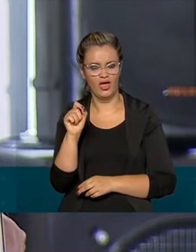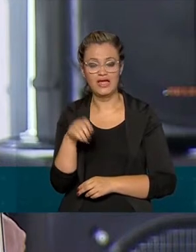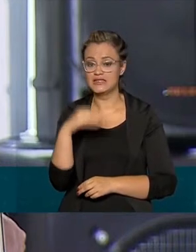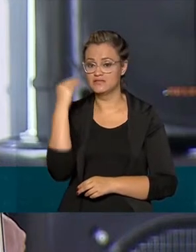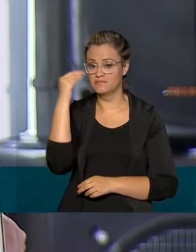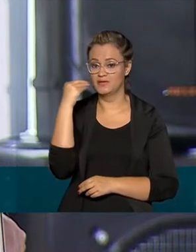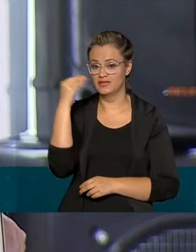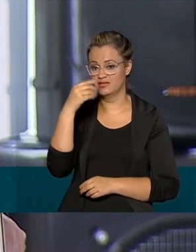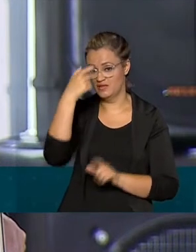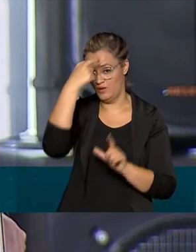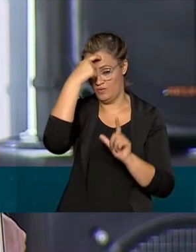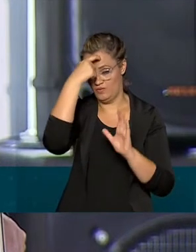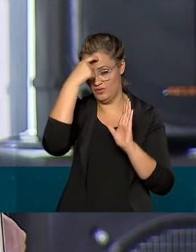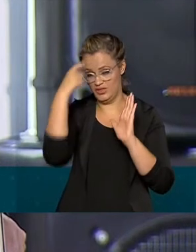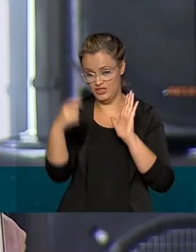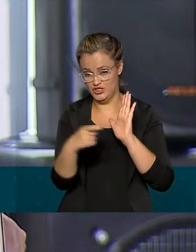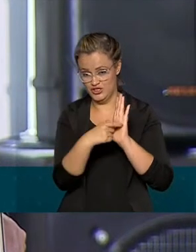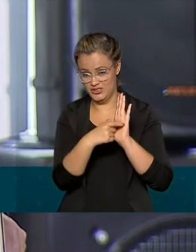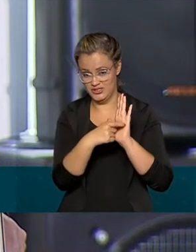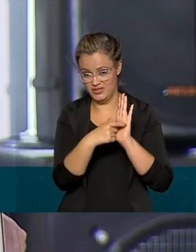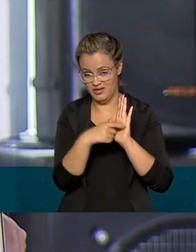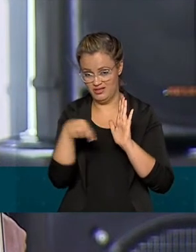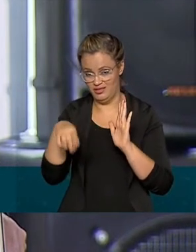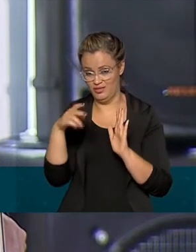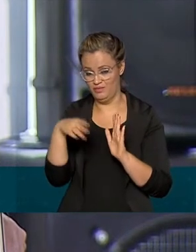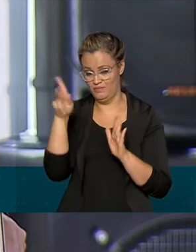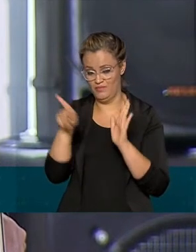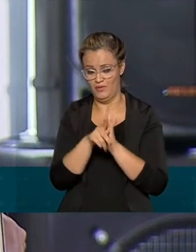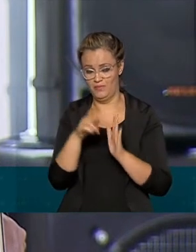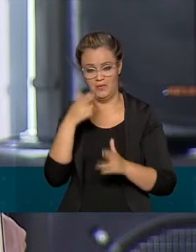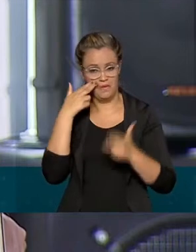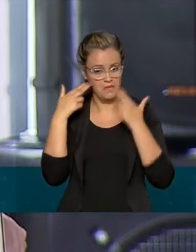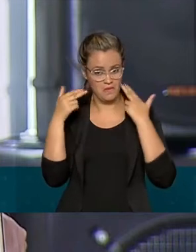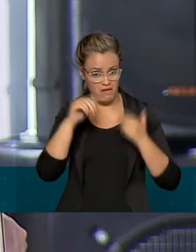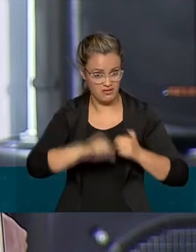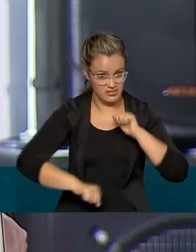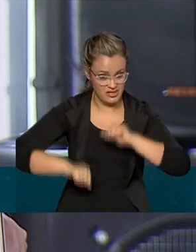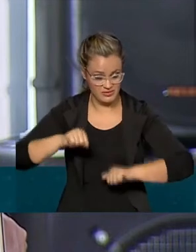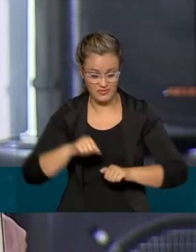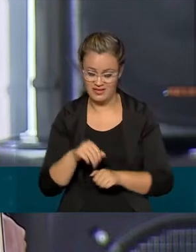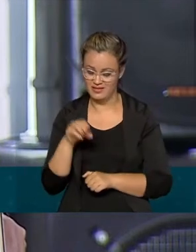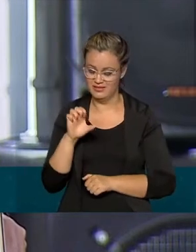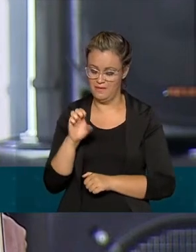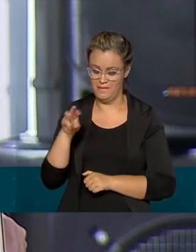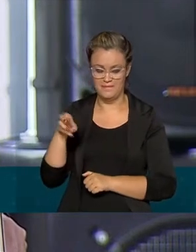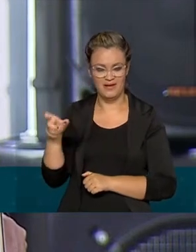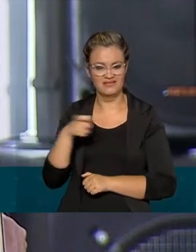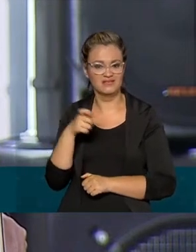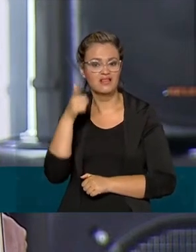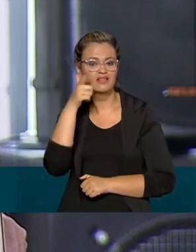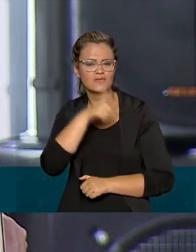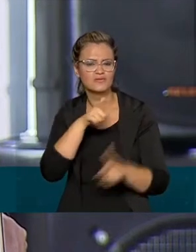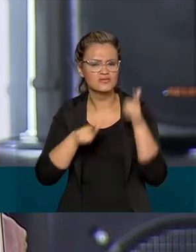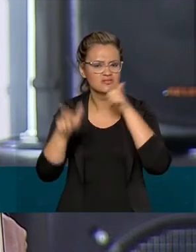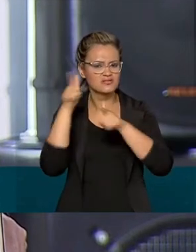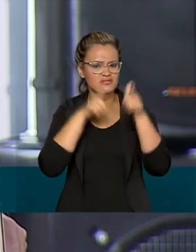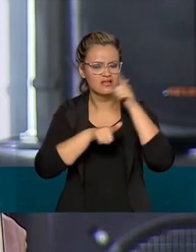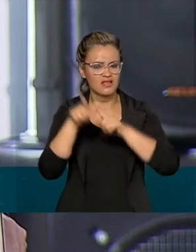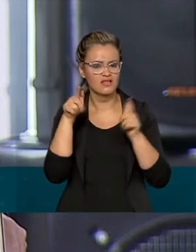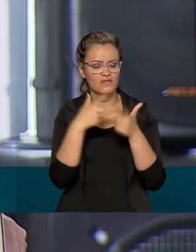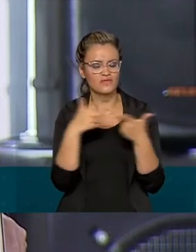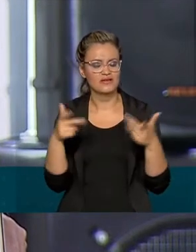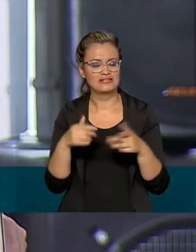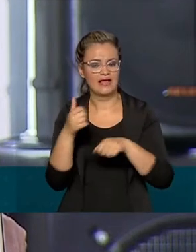de inteligência artificial do Exército. Desde então, Max vem alcançando na carreira à medida que amplia